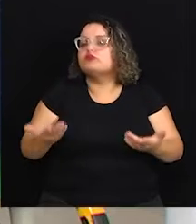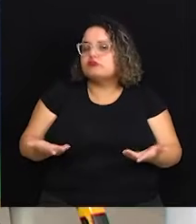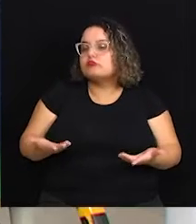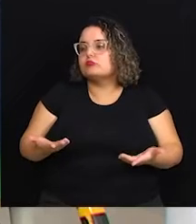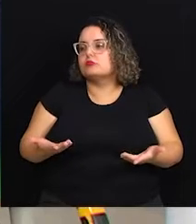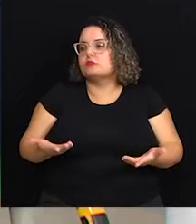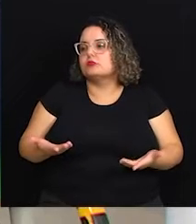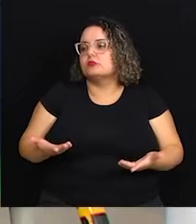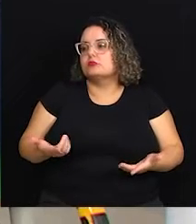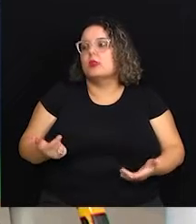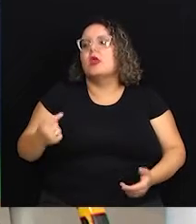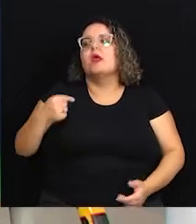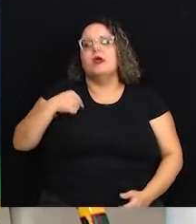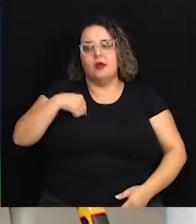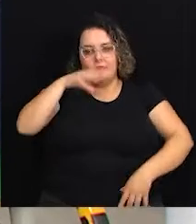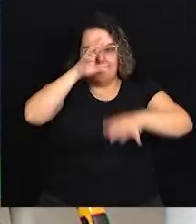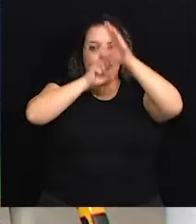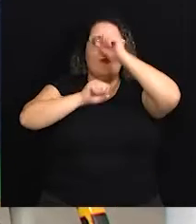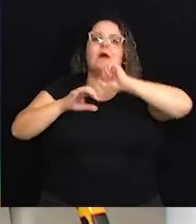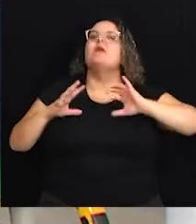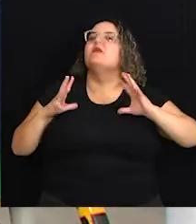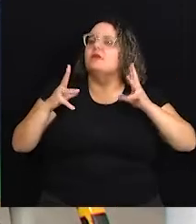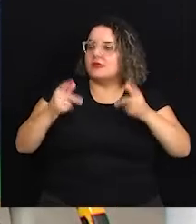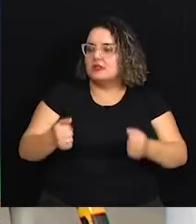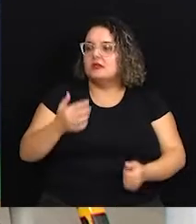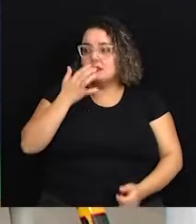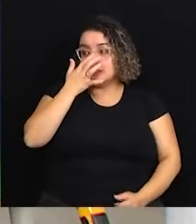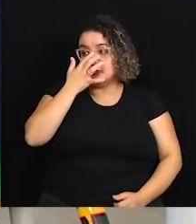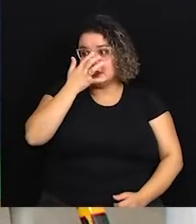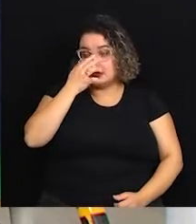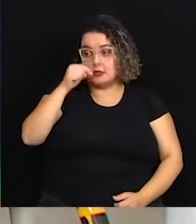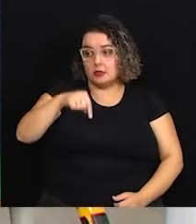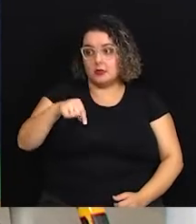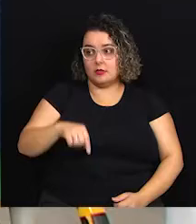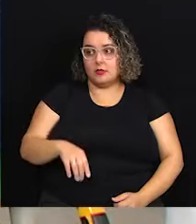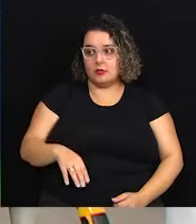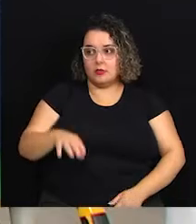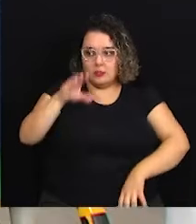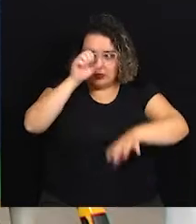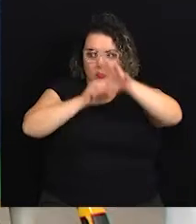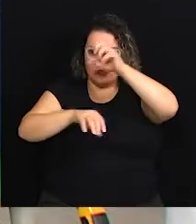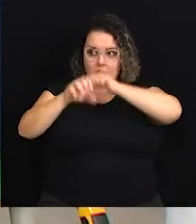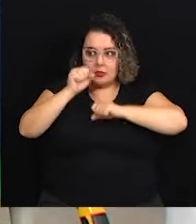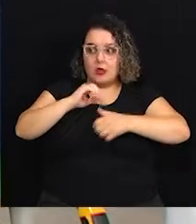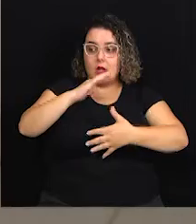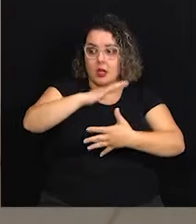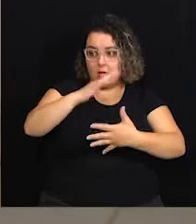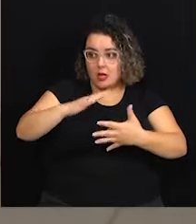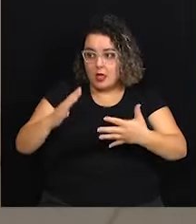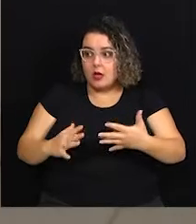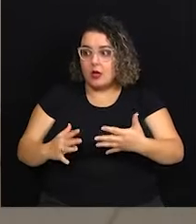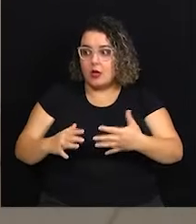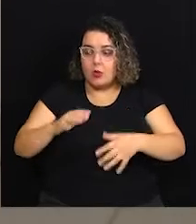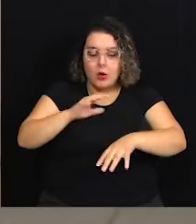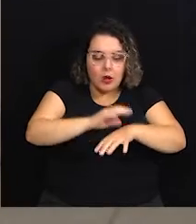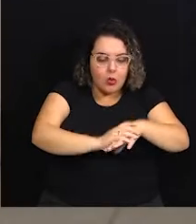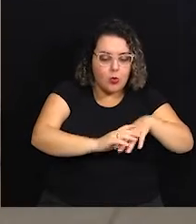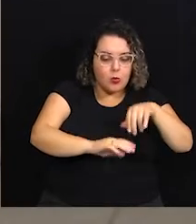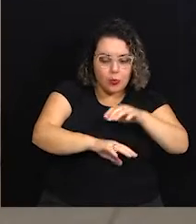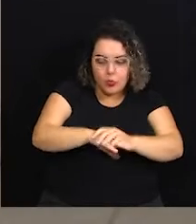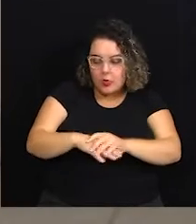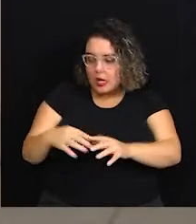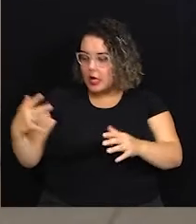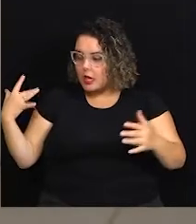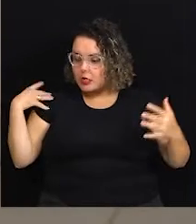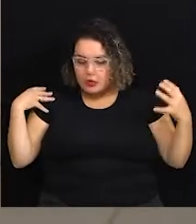desejava? Eu aqui aprendi tudo, hein? É que aqui eu aprendi um pouco que eu aprendi dos Libras, o tato das pessoas,